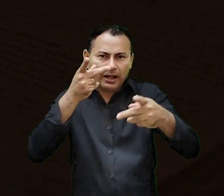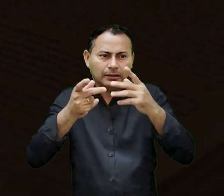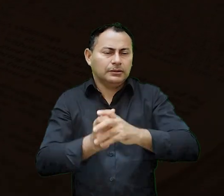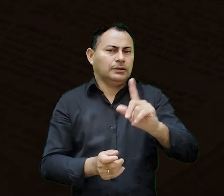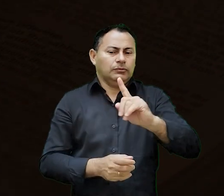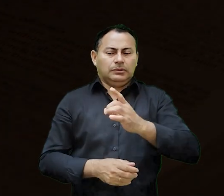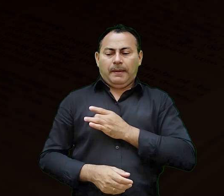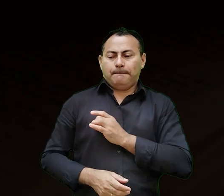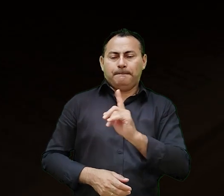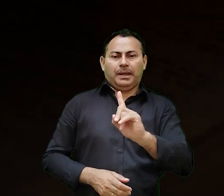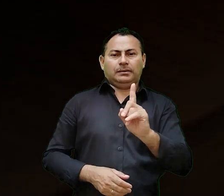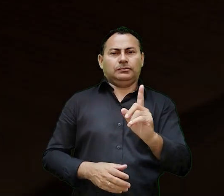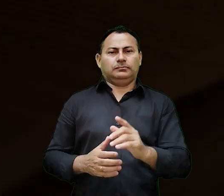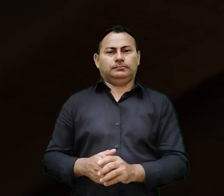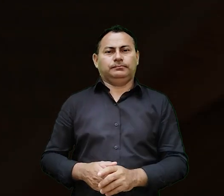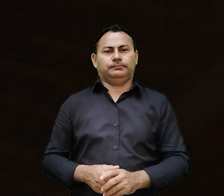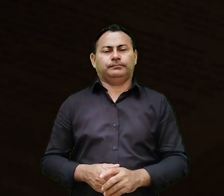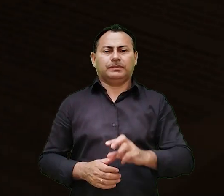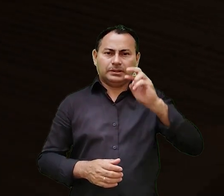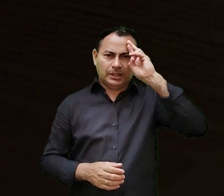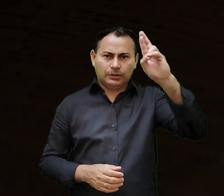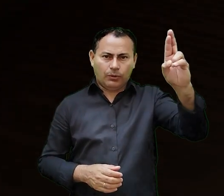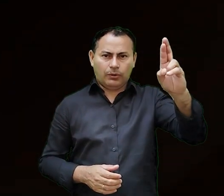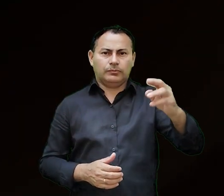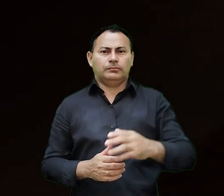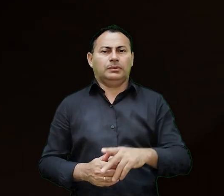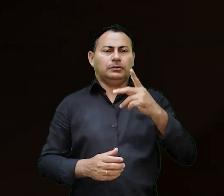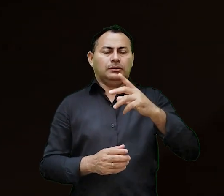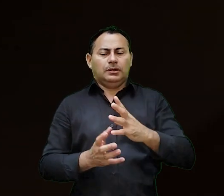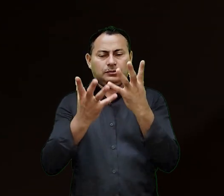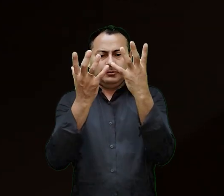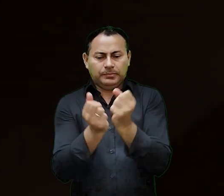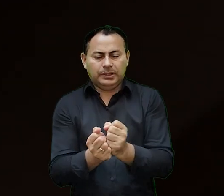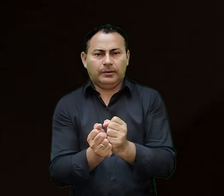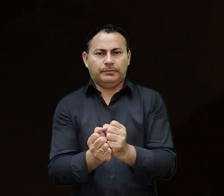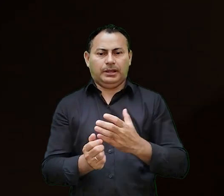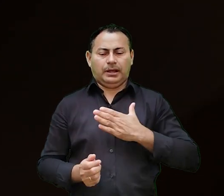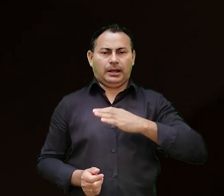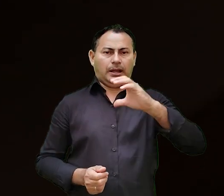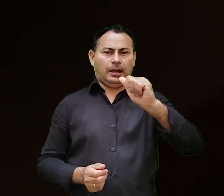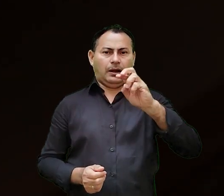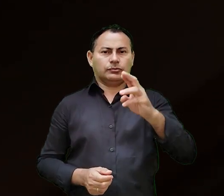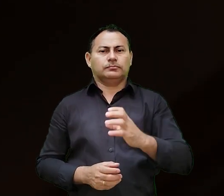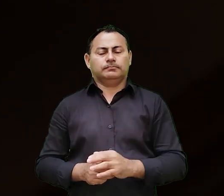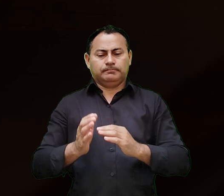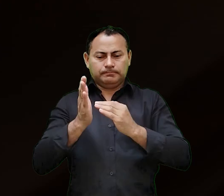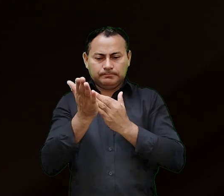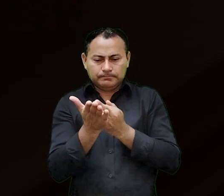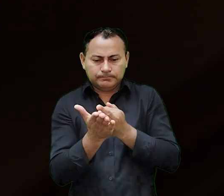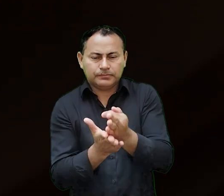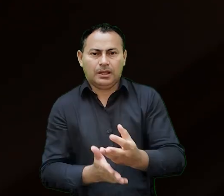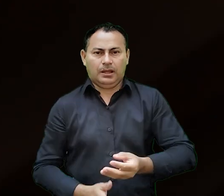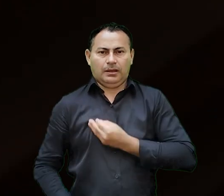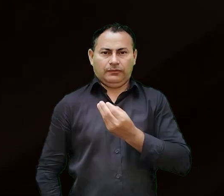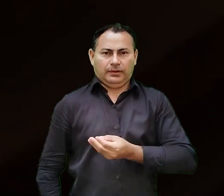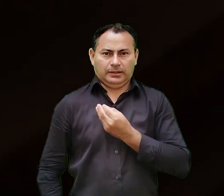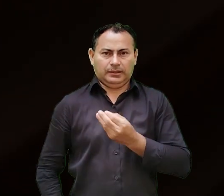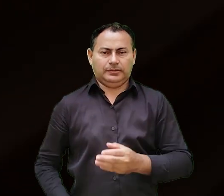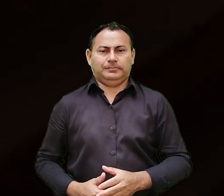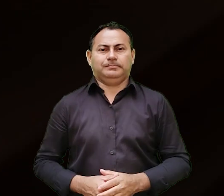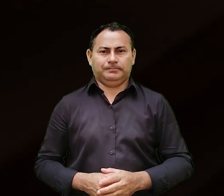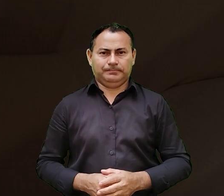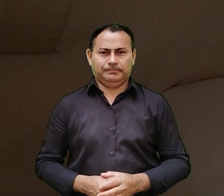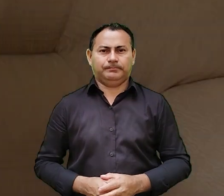e disseste, não tenha medo. Senhor, tu assumiste a minha causa e redimiste a minha